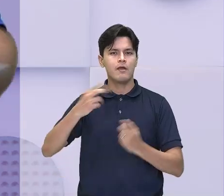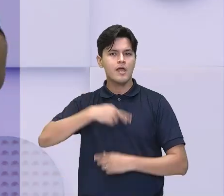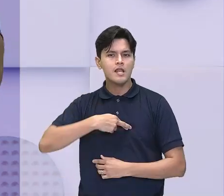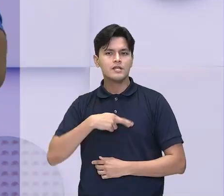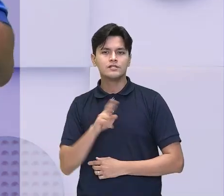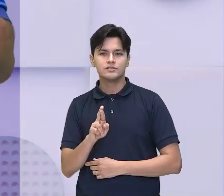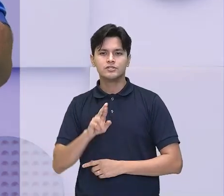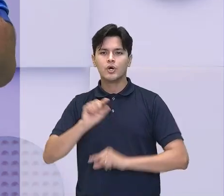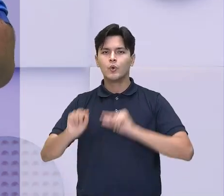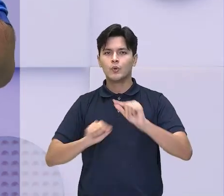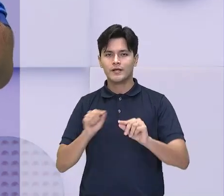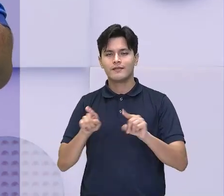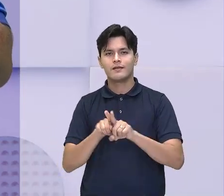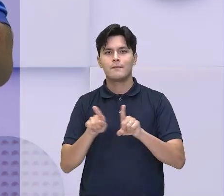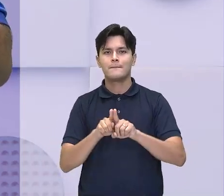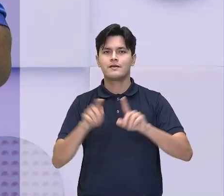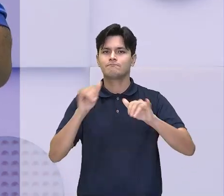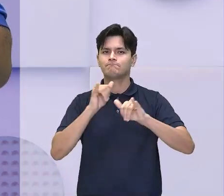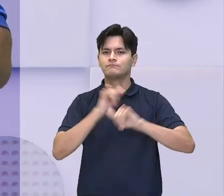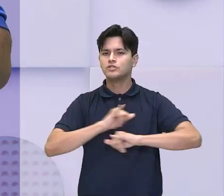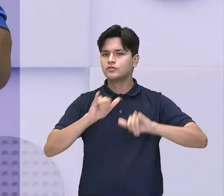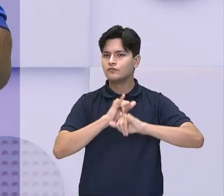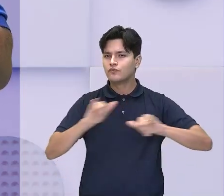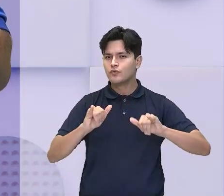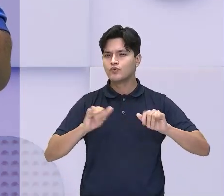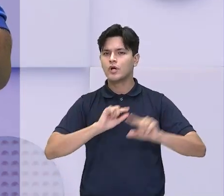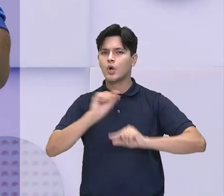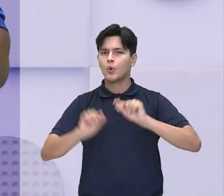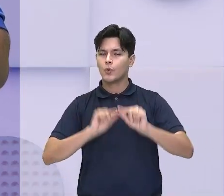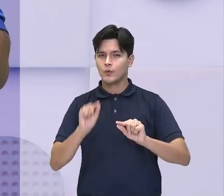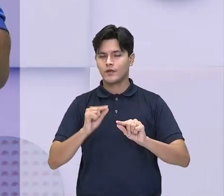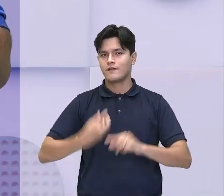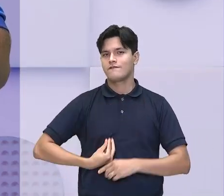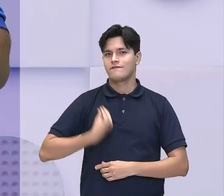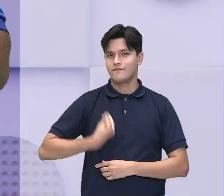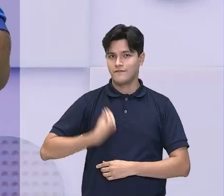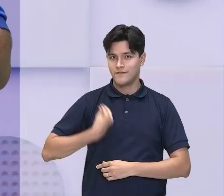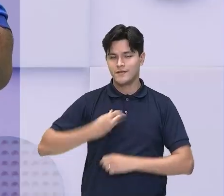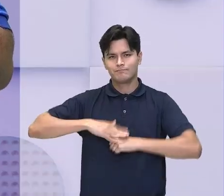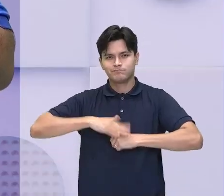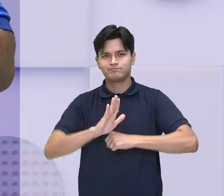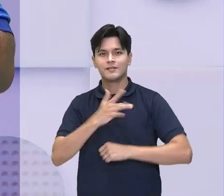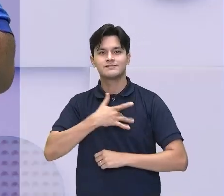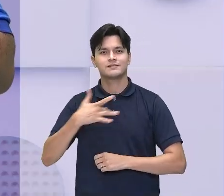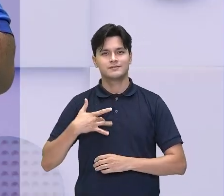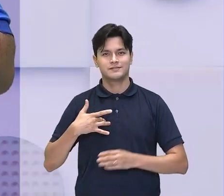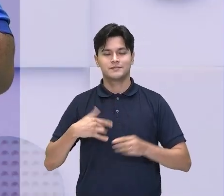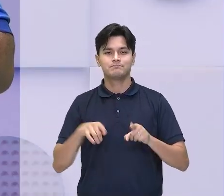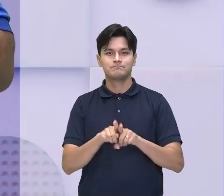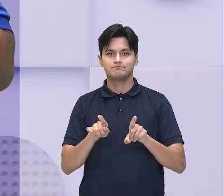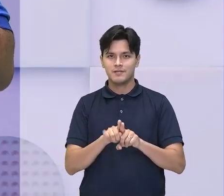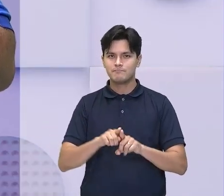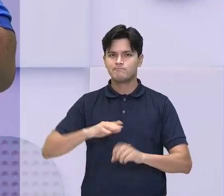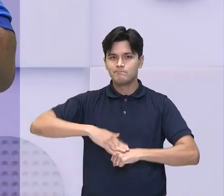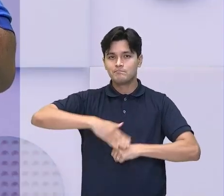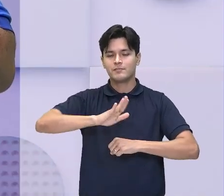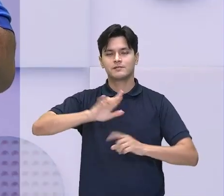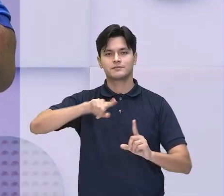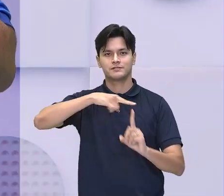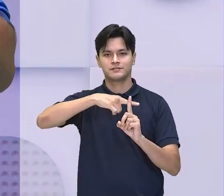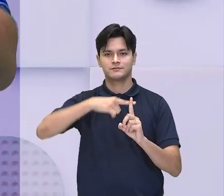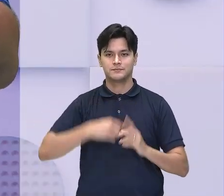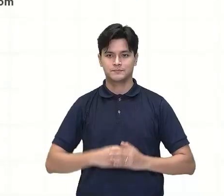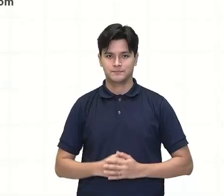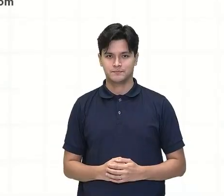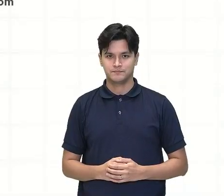também pregam uma vida mais tranquila, mais saudável, uma vida positiva. E aqui a gente pode